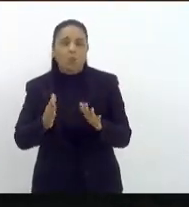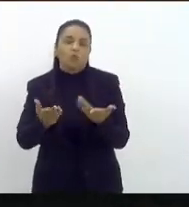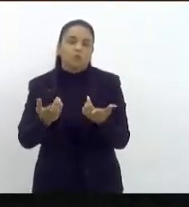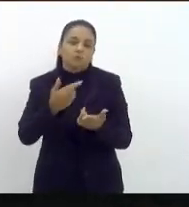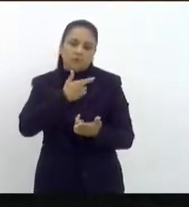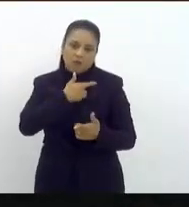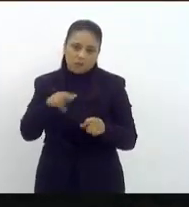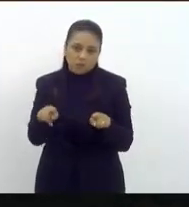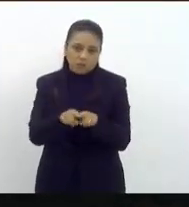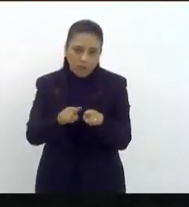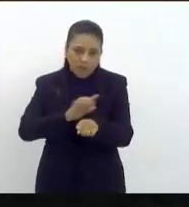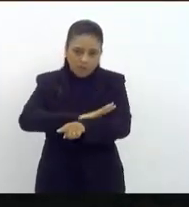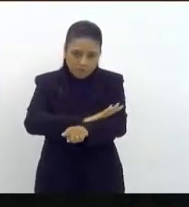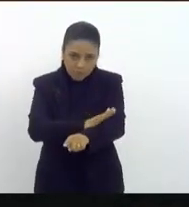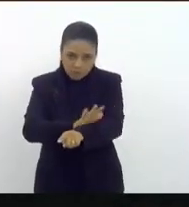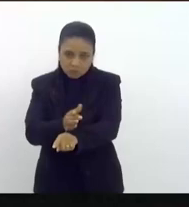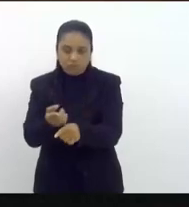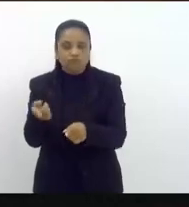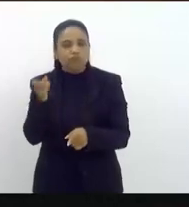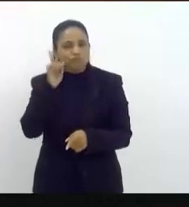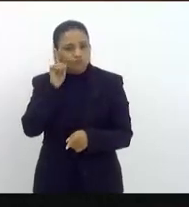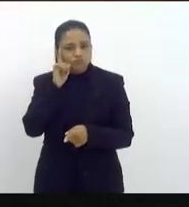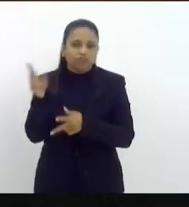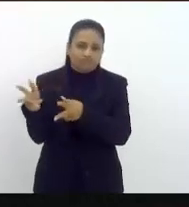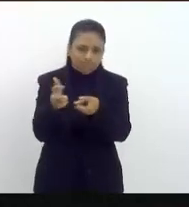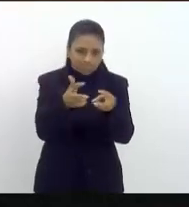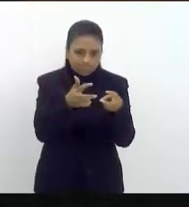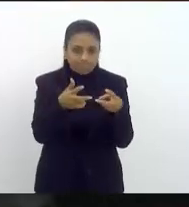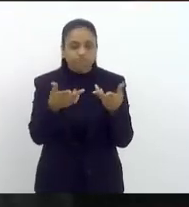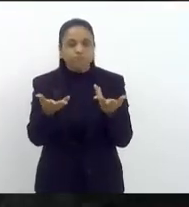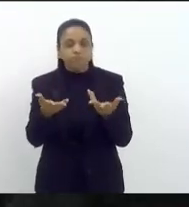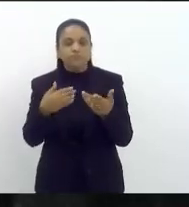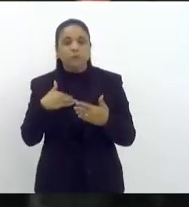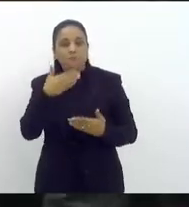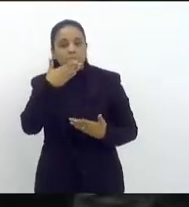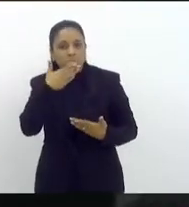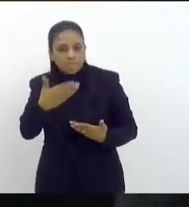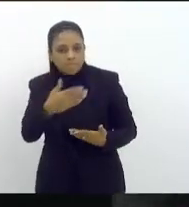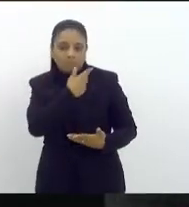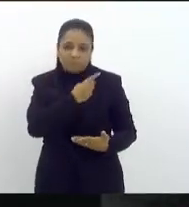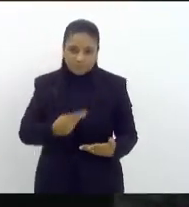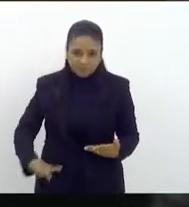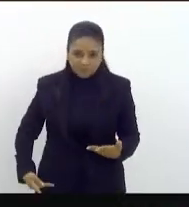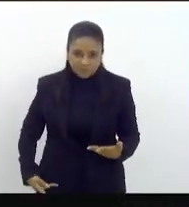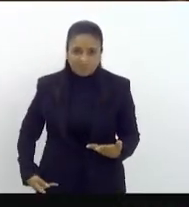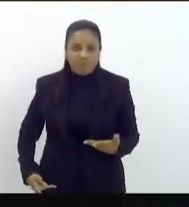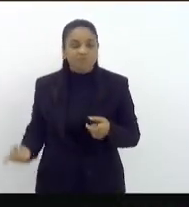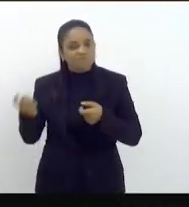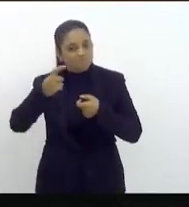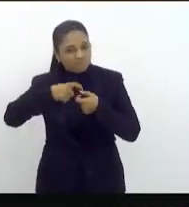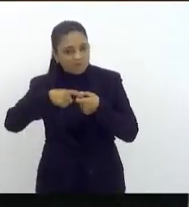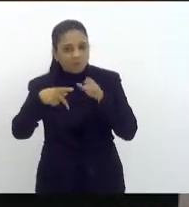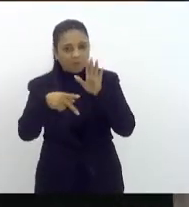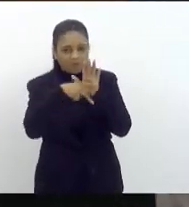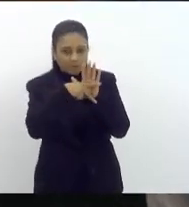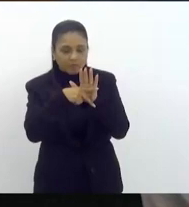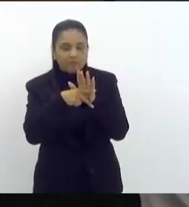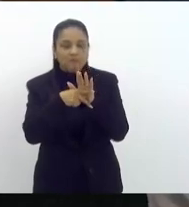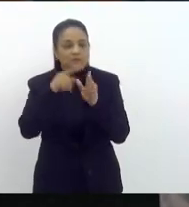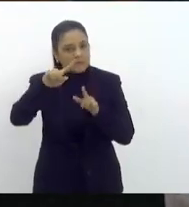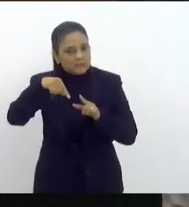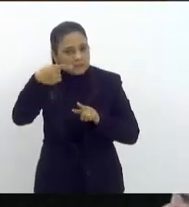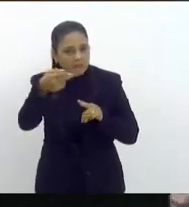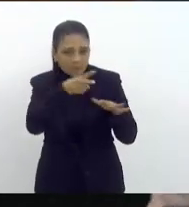que a gente vê todos os dias Então o senhor presidente só para solicitar que a gente possa retornar que esse projeto na próxima semana